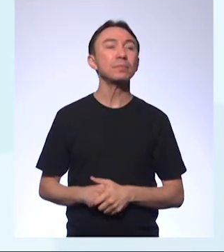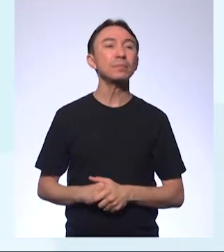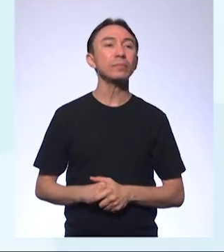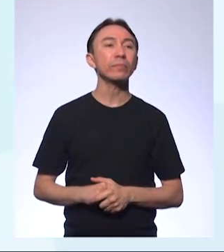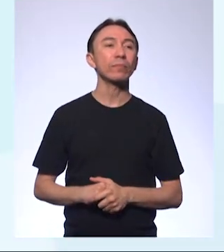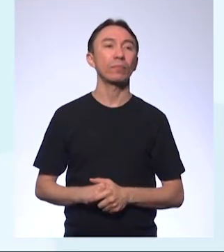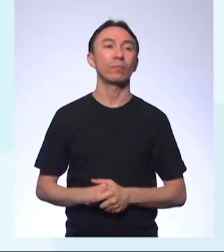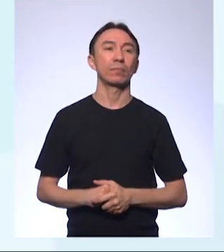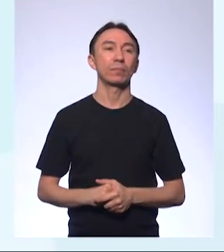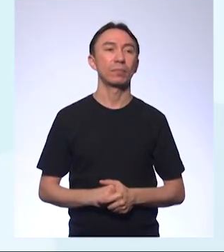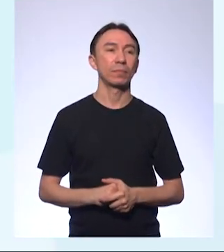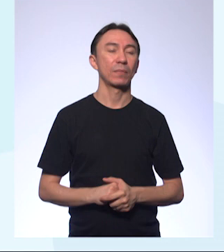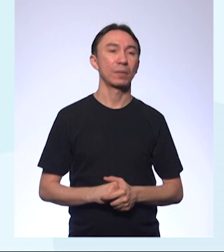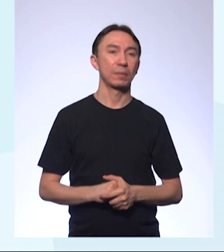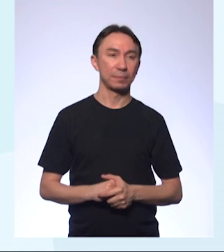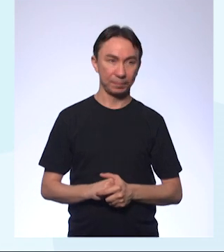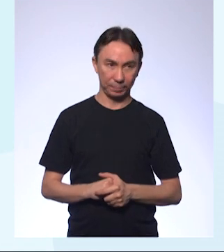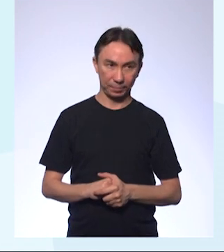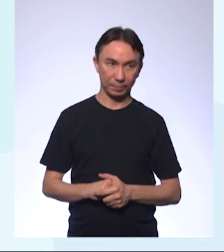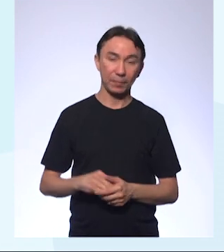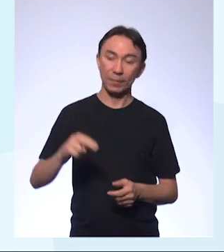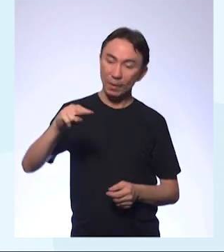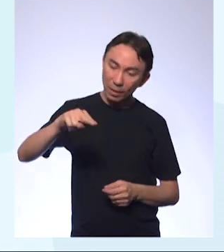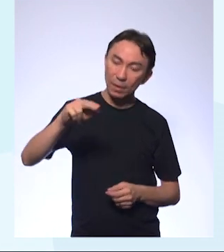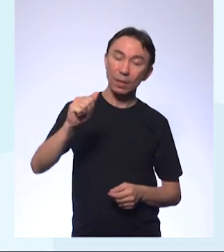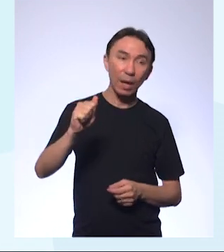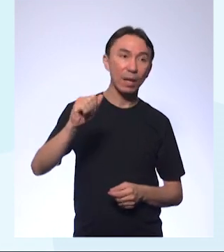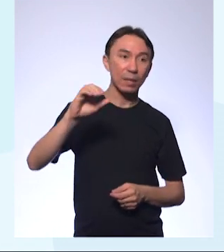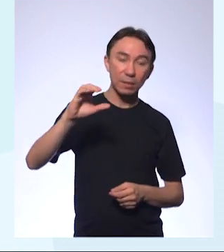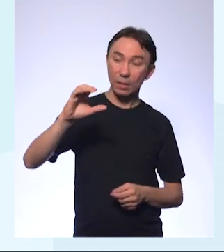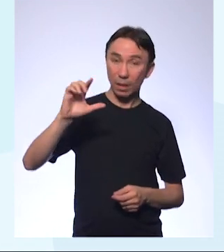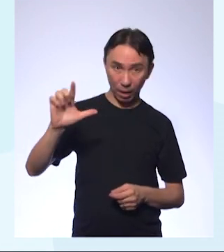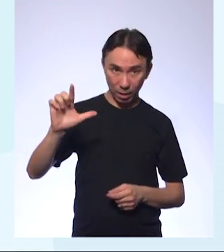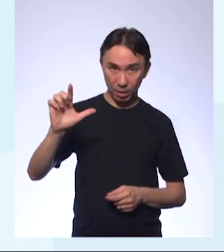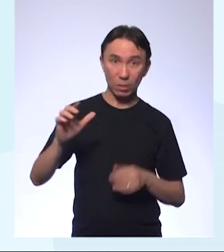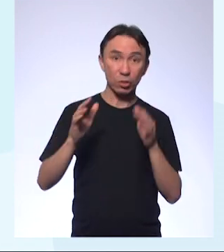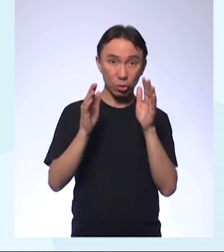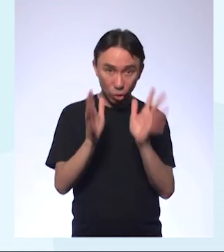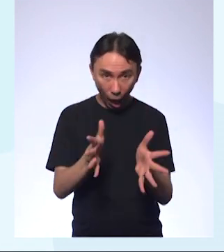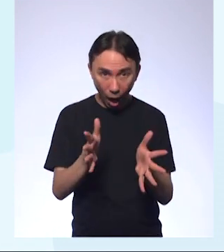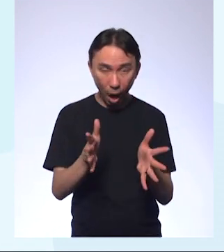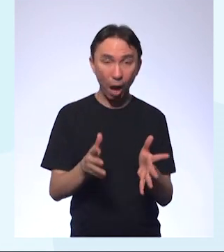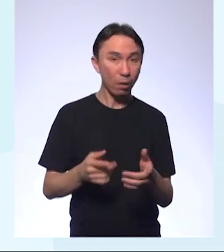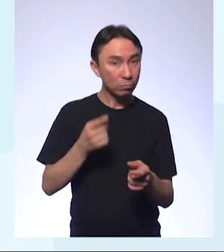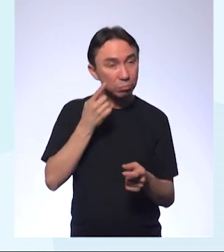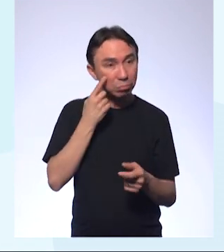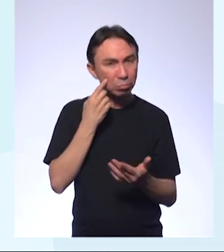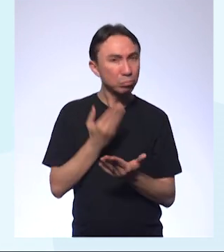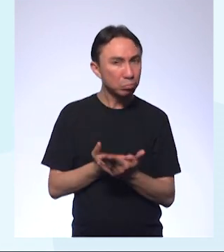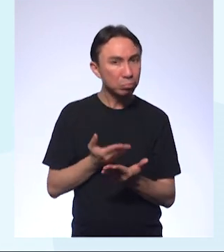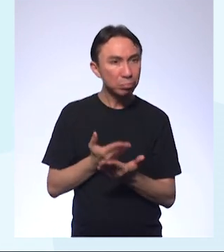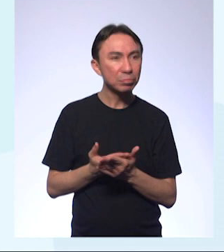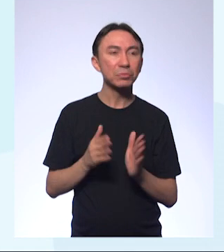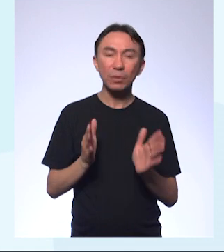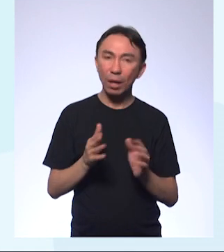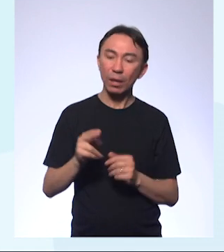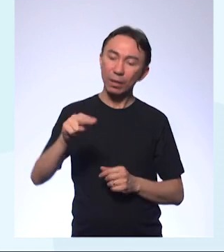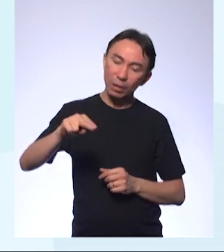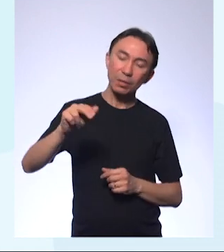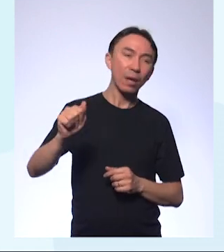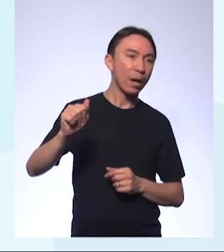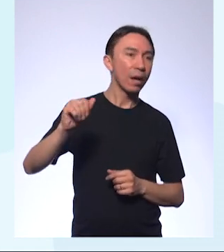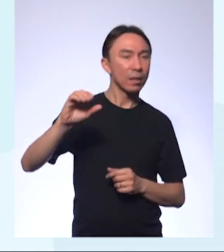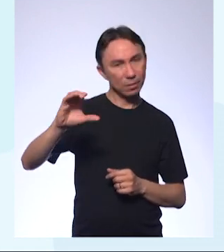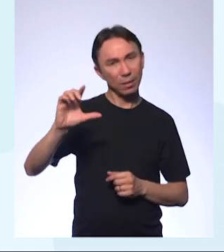Então, aqui, pode passar. O NaCl, a gente já viu, né, que o NaCl é formado por